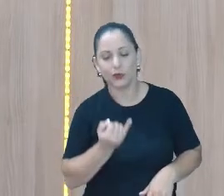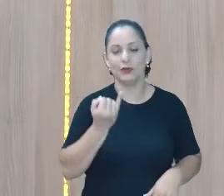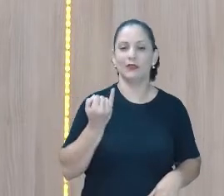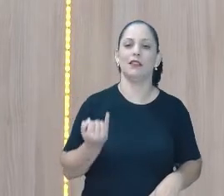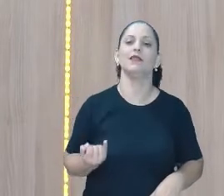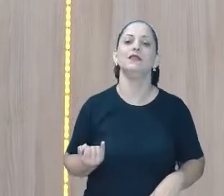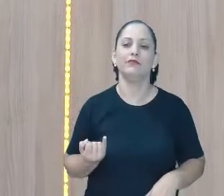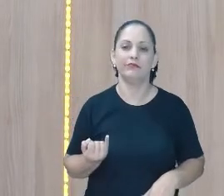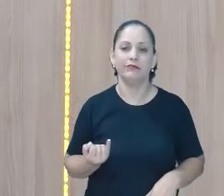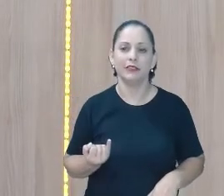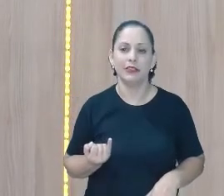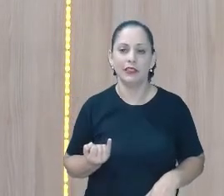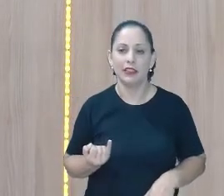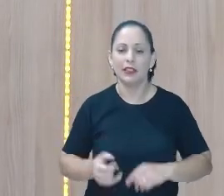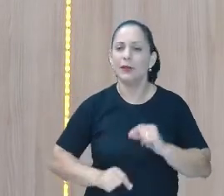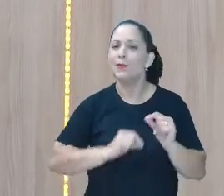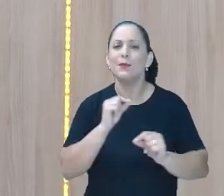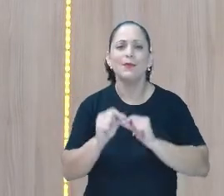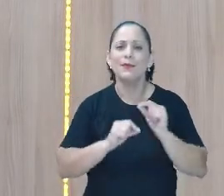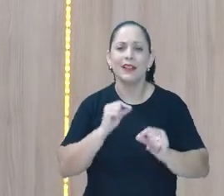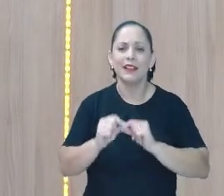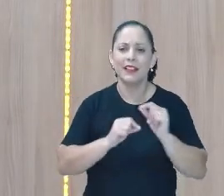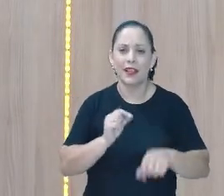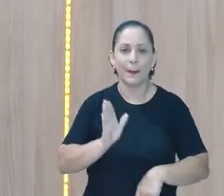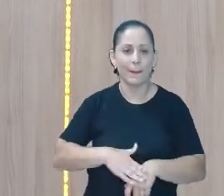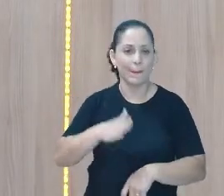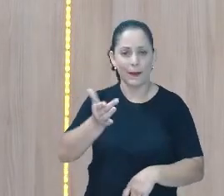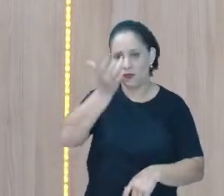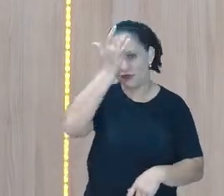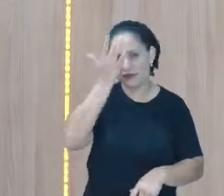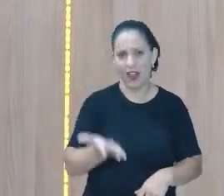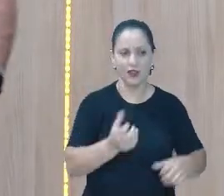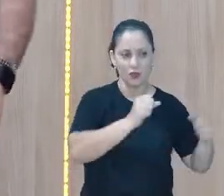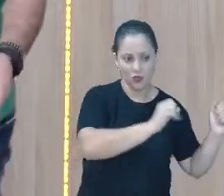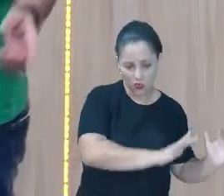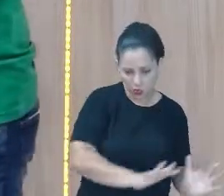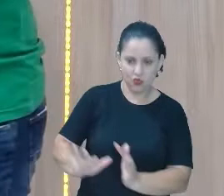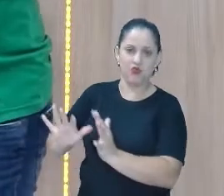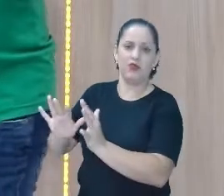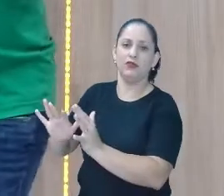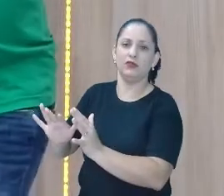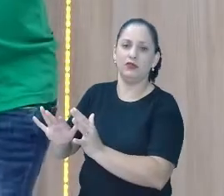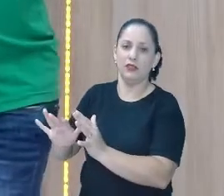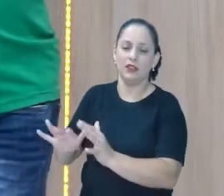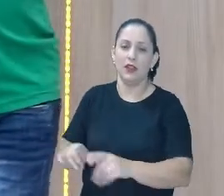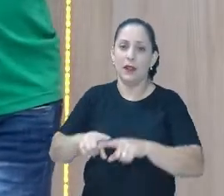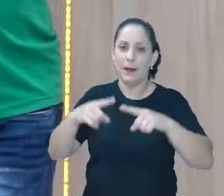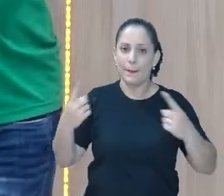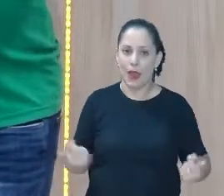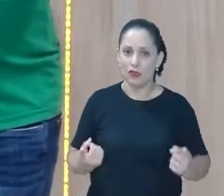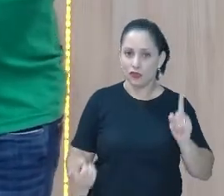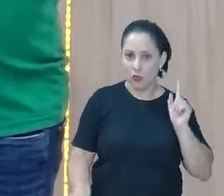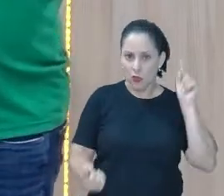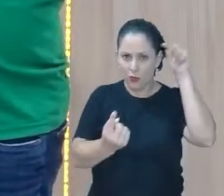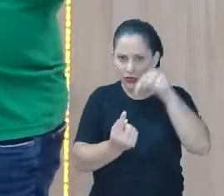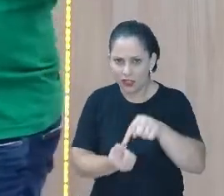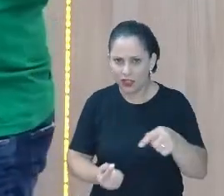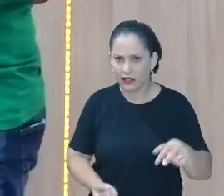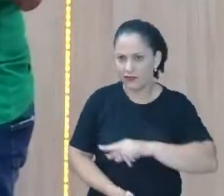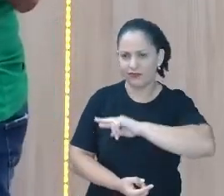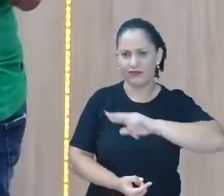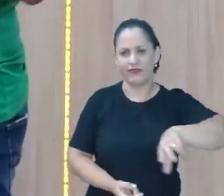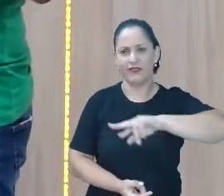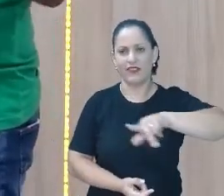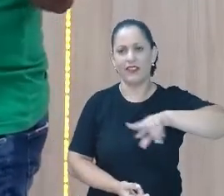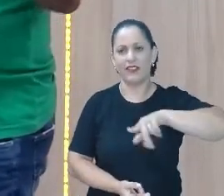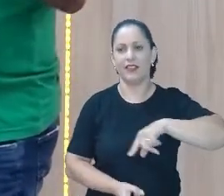estabelecerem uma base aqui para atacar de forma mais fácil o território. E eles conquistam aqui. Porém, o foco não é isso. O foco que a